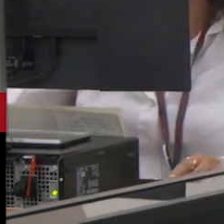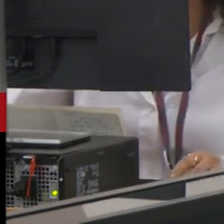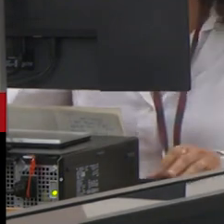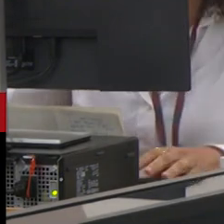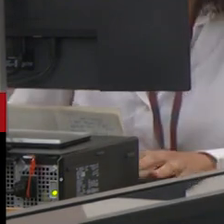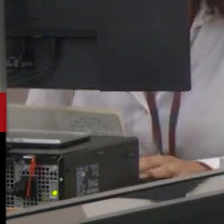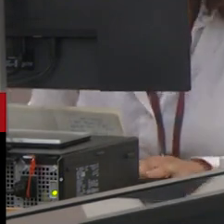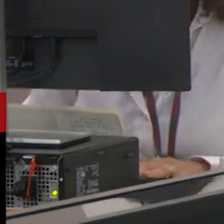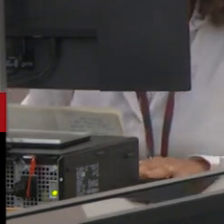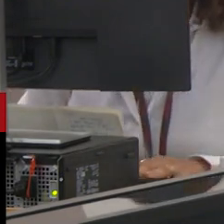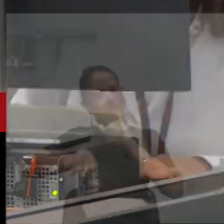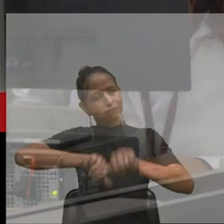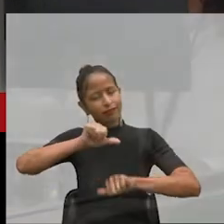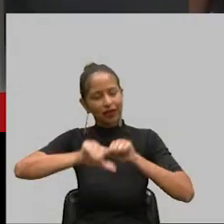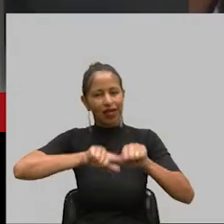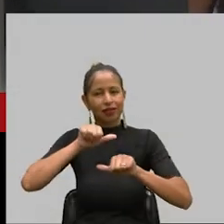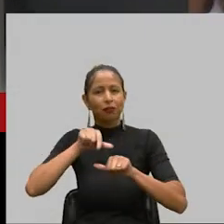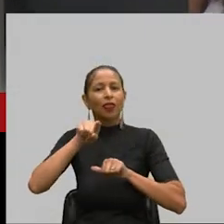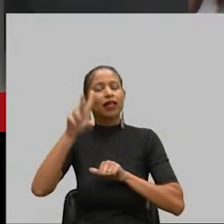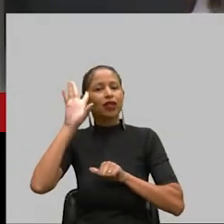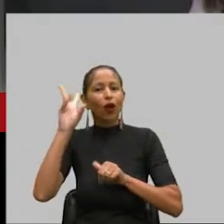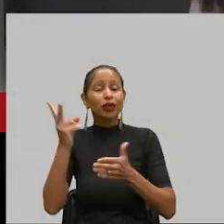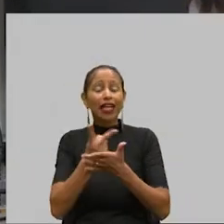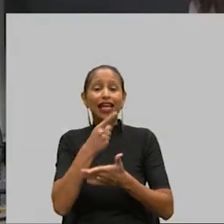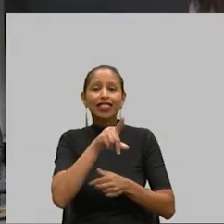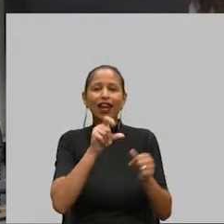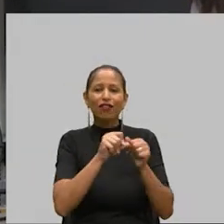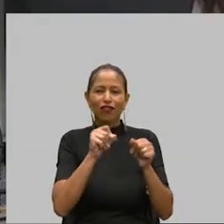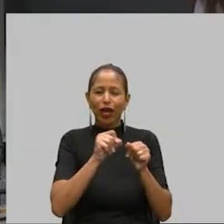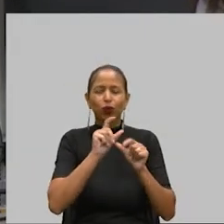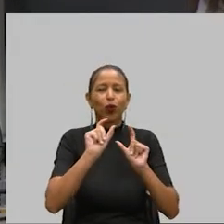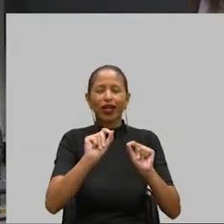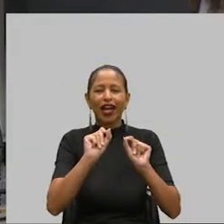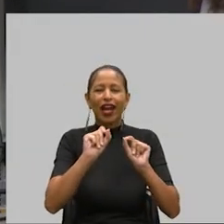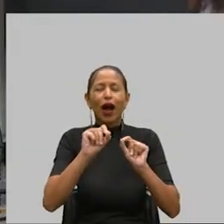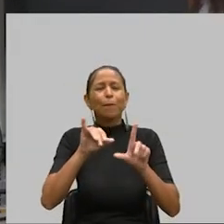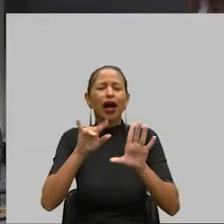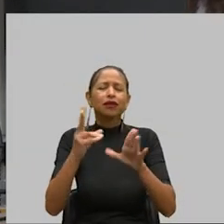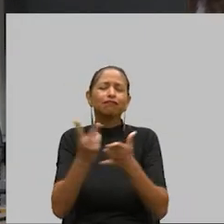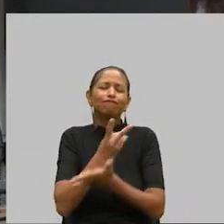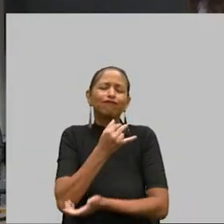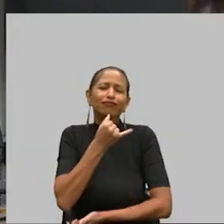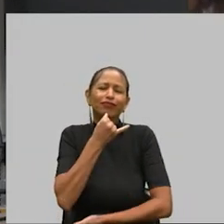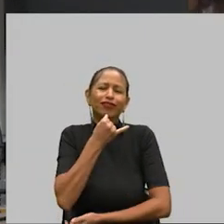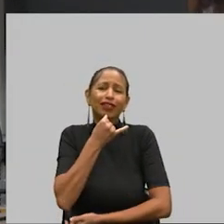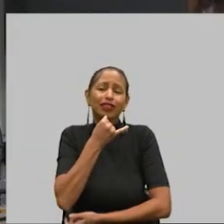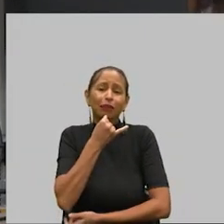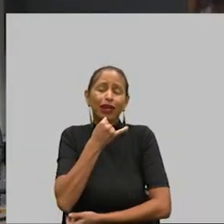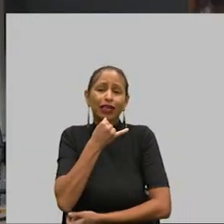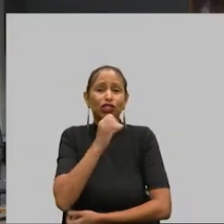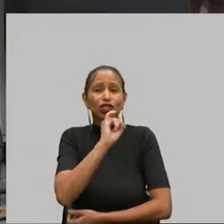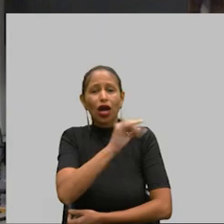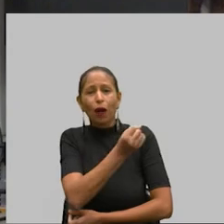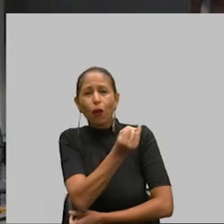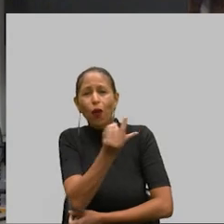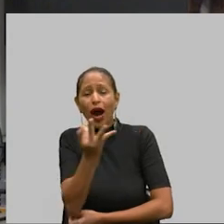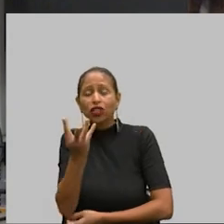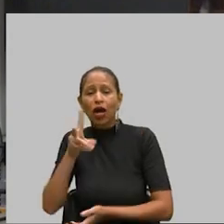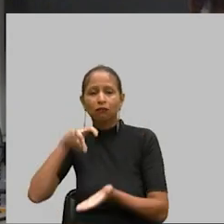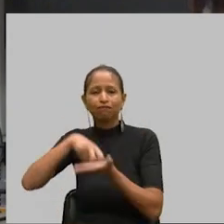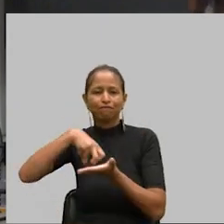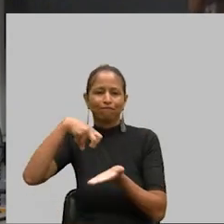da alternância então Essa tem sido a luta infelizmente muitos já foram